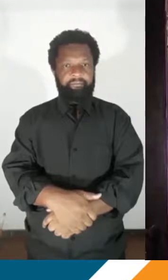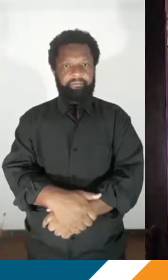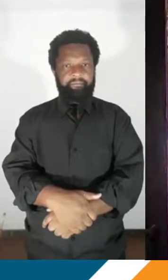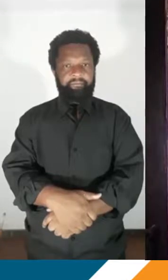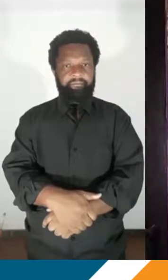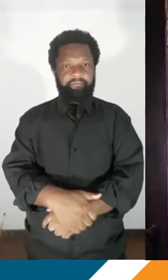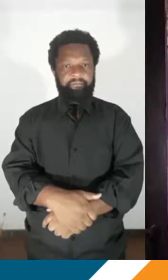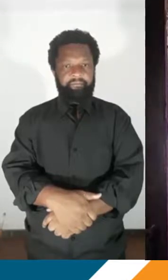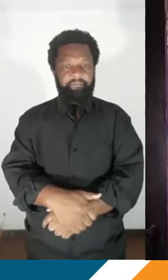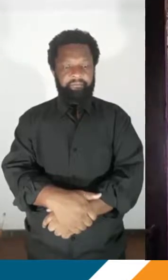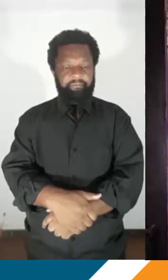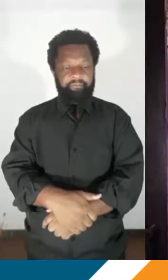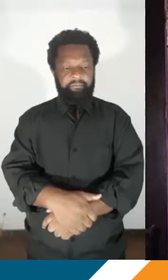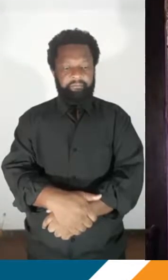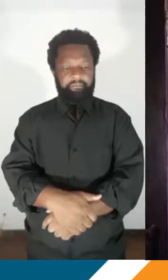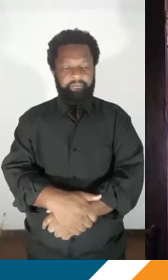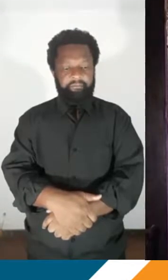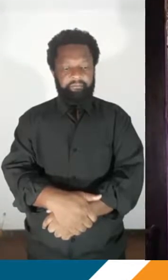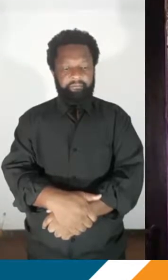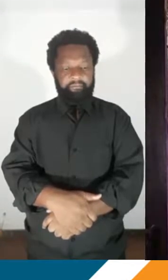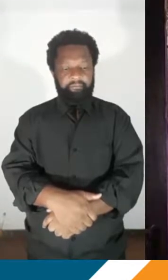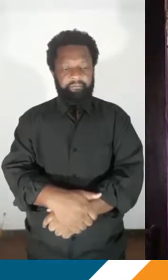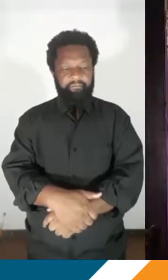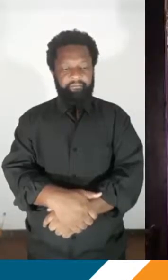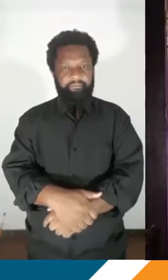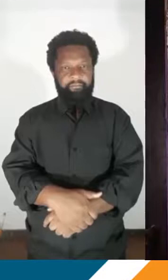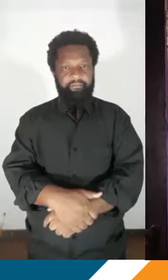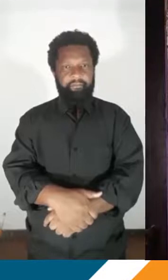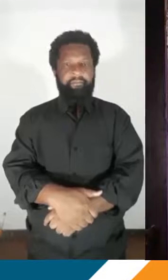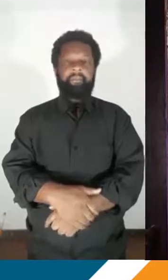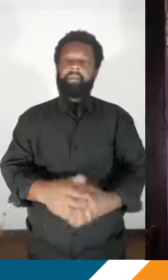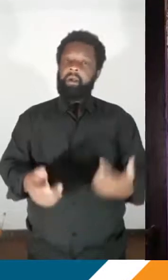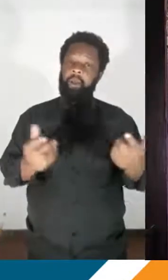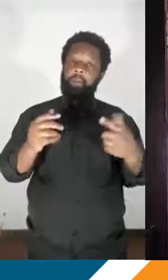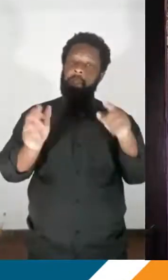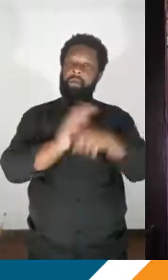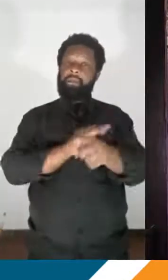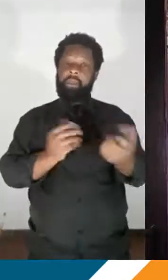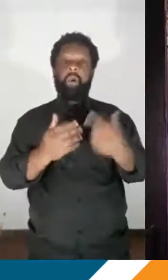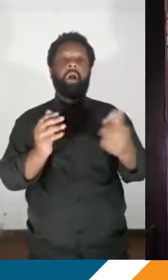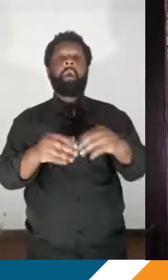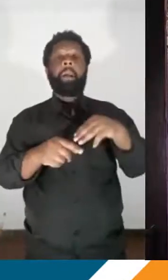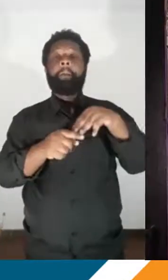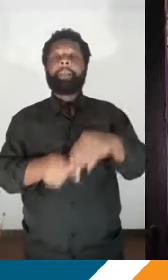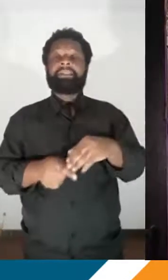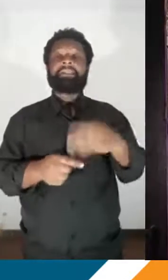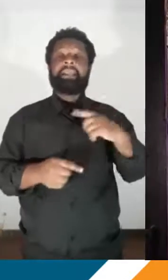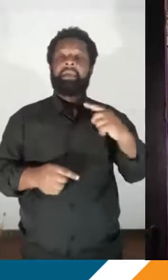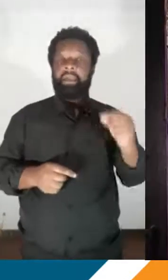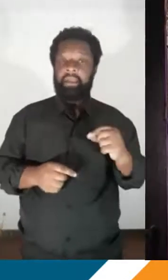solução, qual o número de mols contido nesse volume? E qual a massa presente? Letra A e letra B,